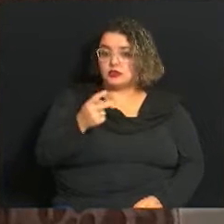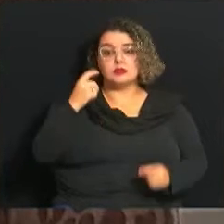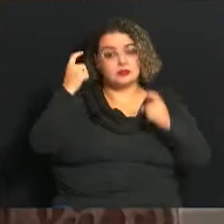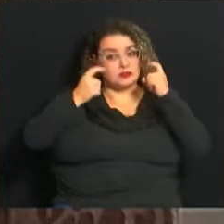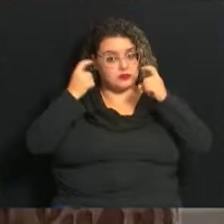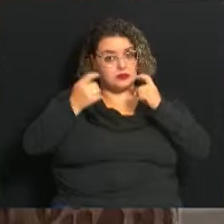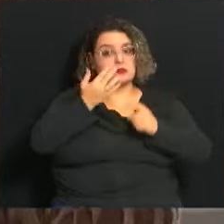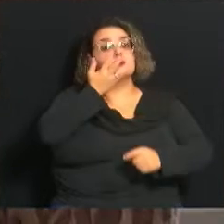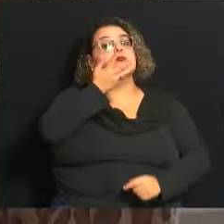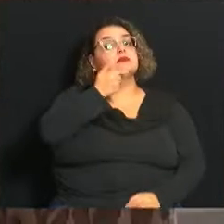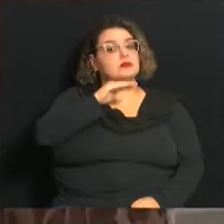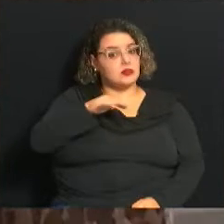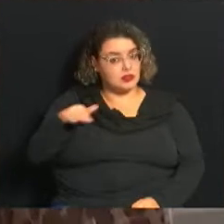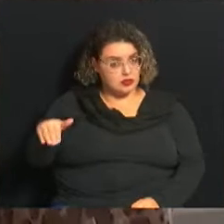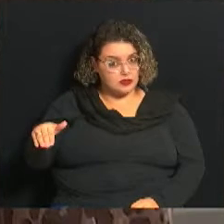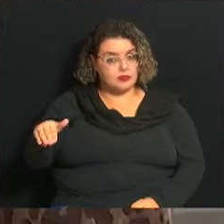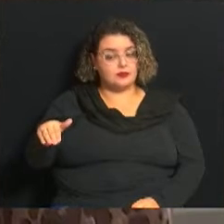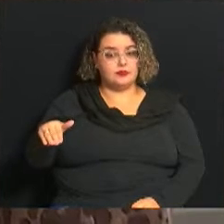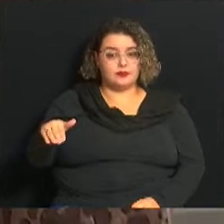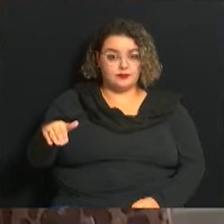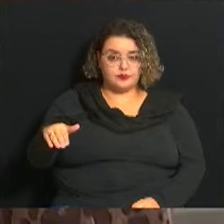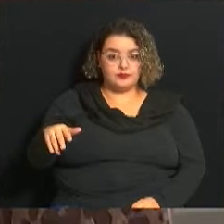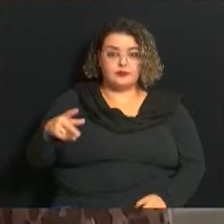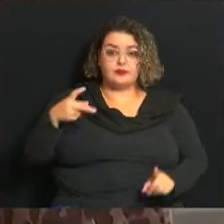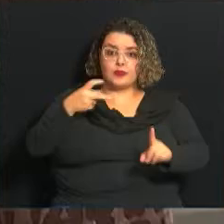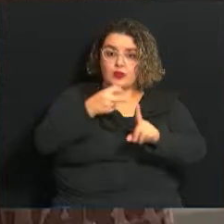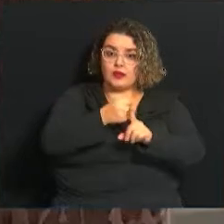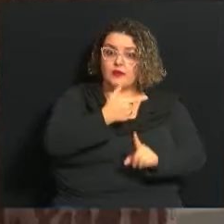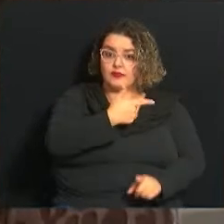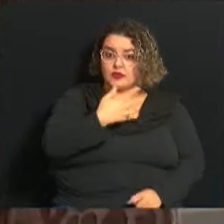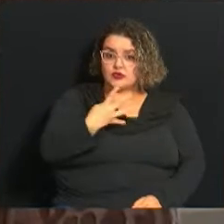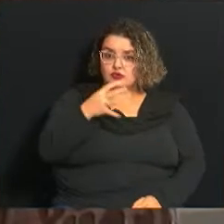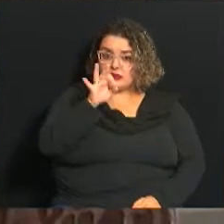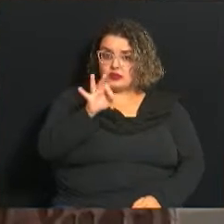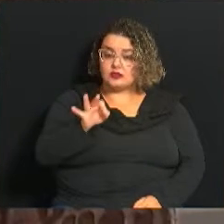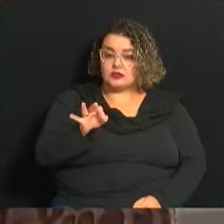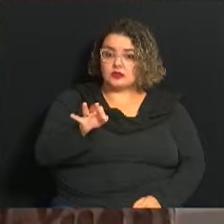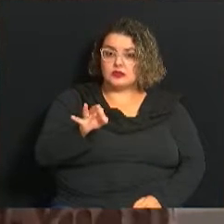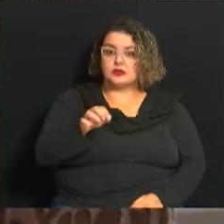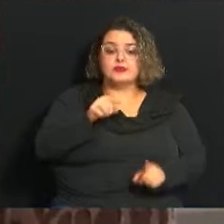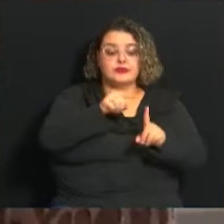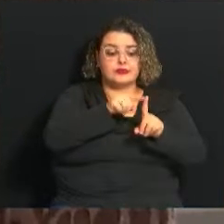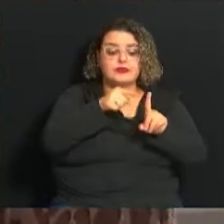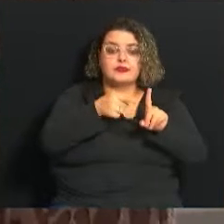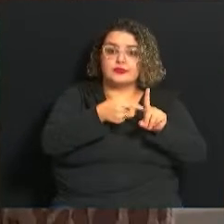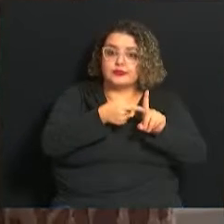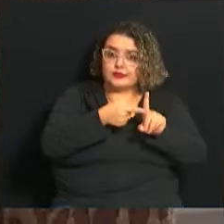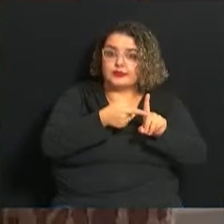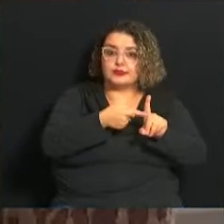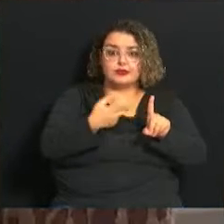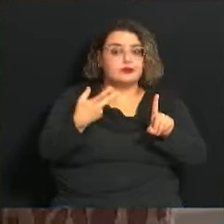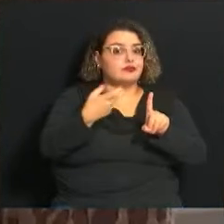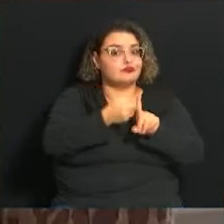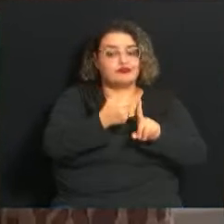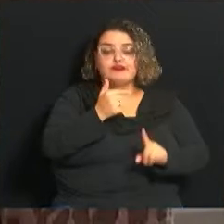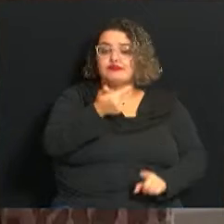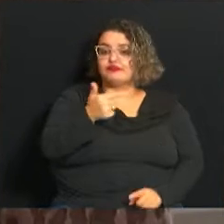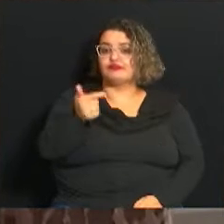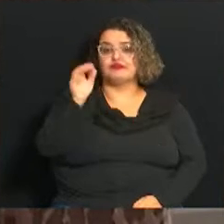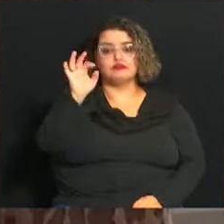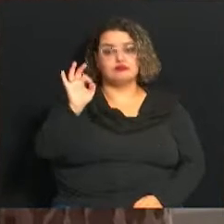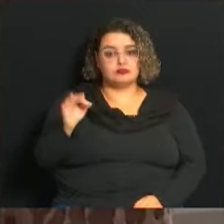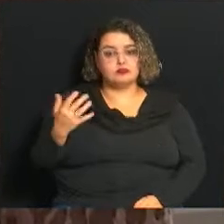As crianças, que estão com uma cobertura de apenas 24%, e as gestantes com uma cobertura de 22%